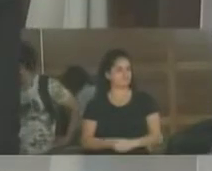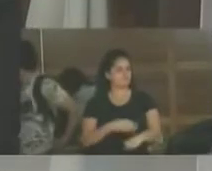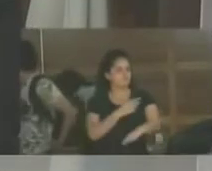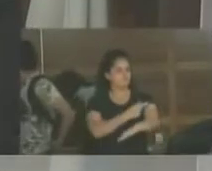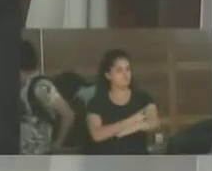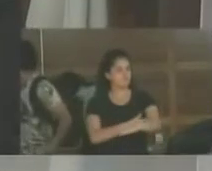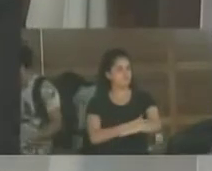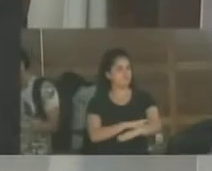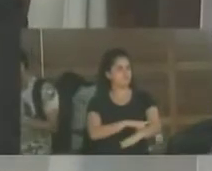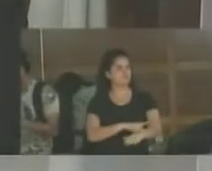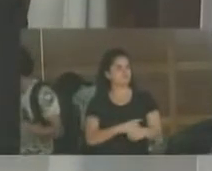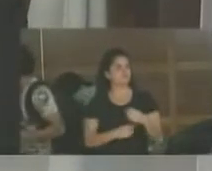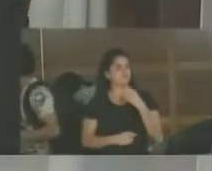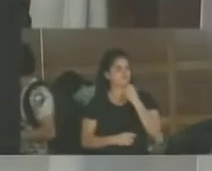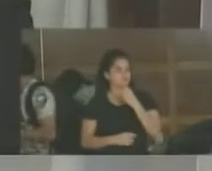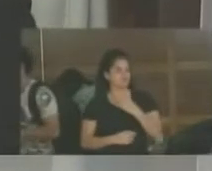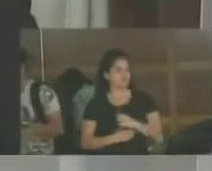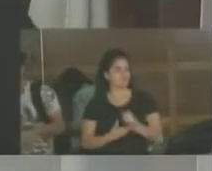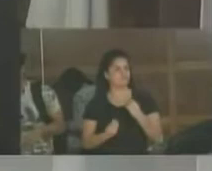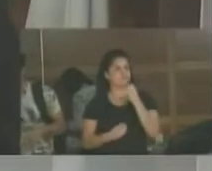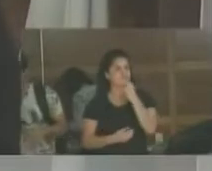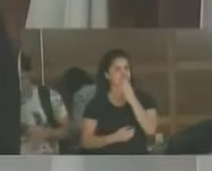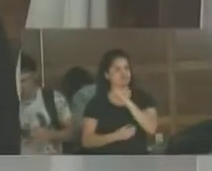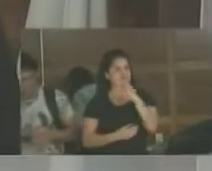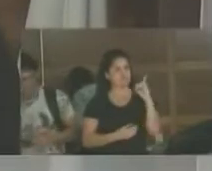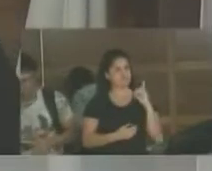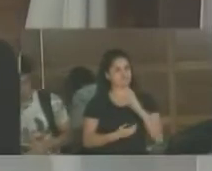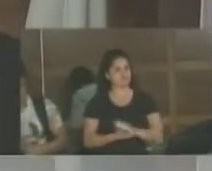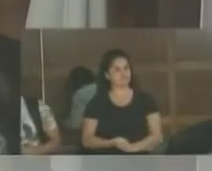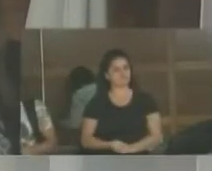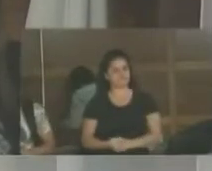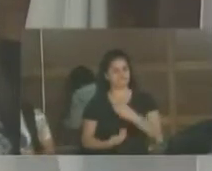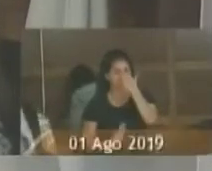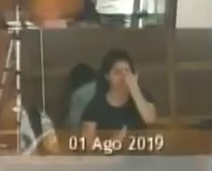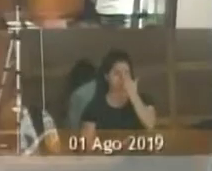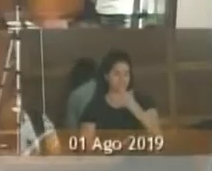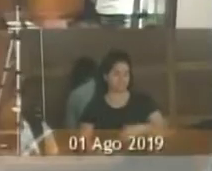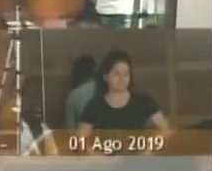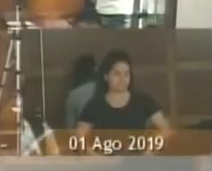e bem. Meu muito bom dia e estamos de volta. Obrigada.